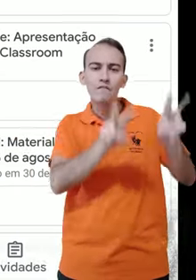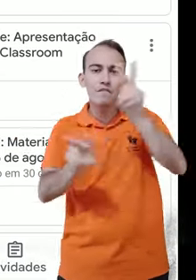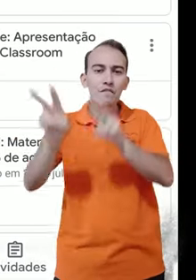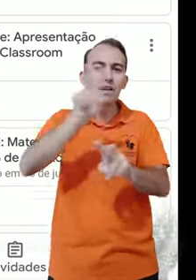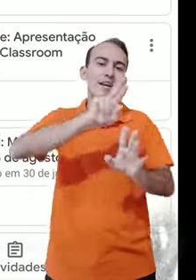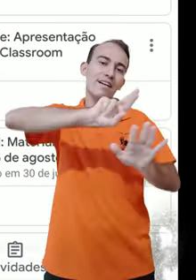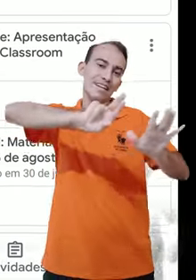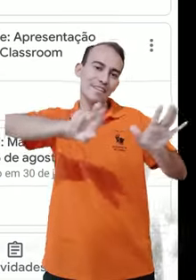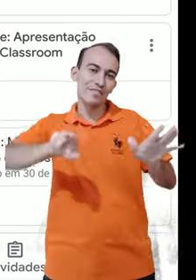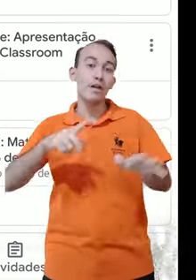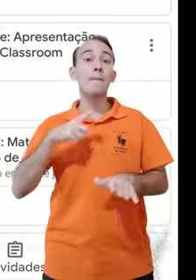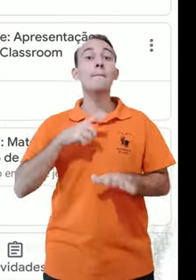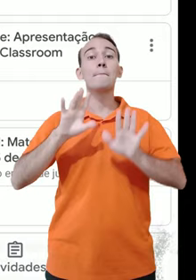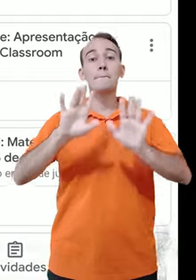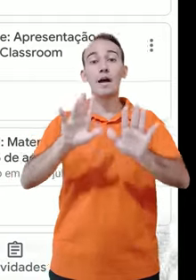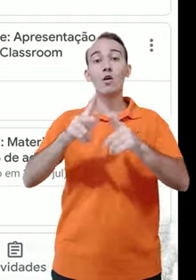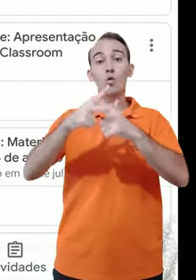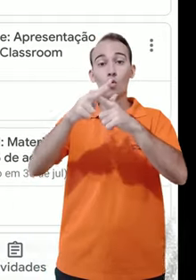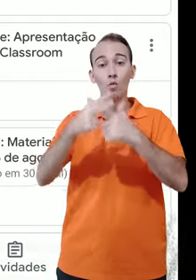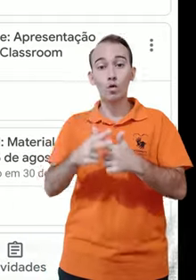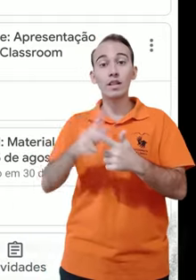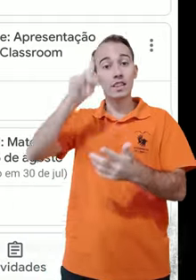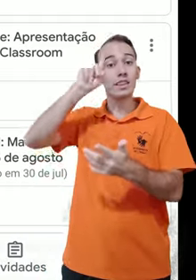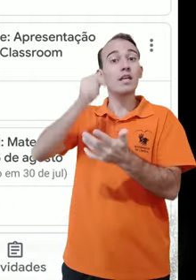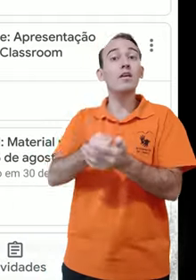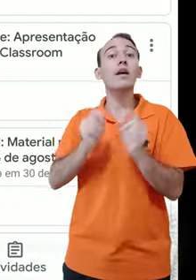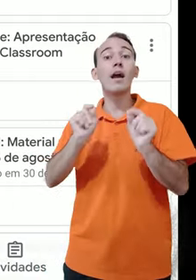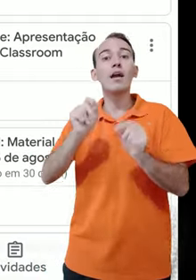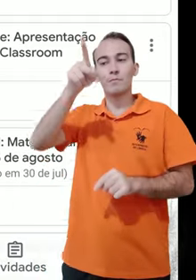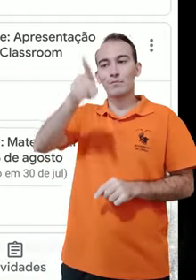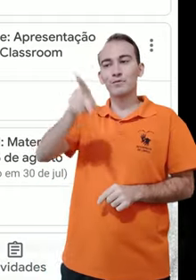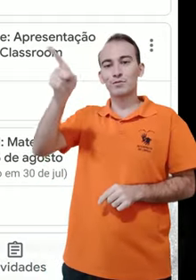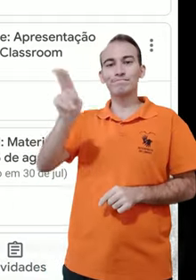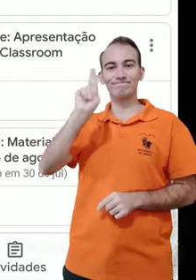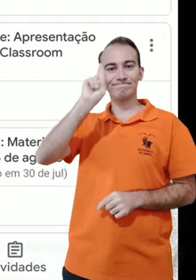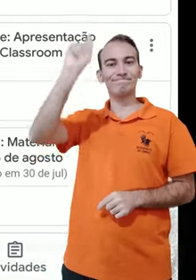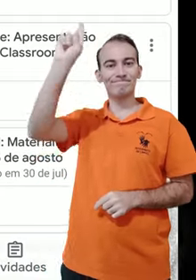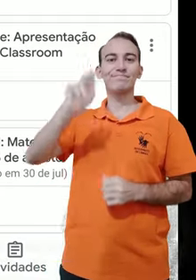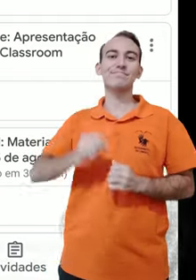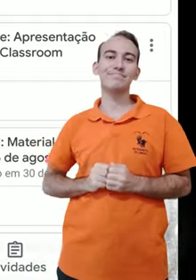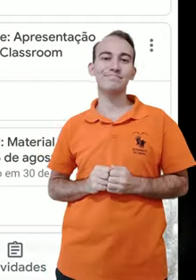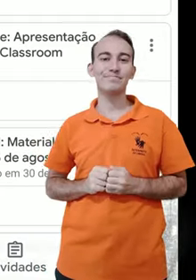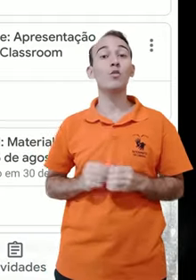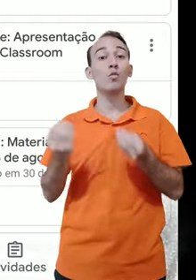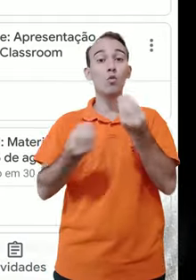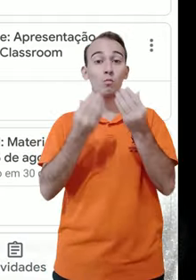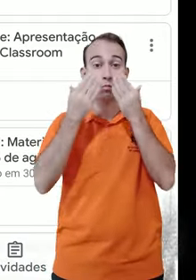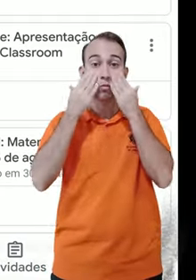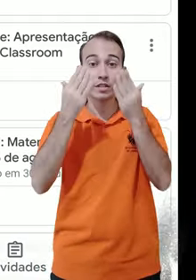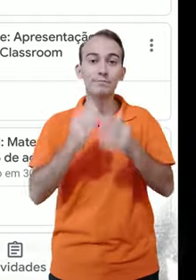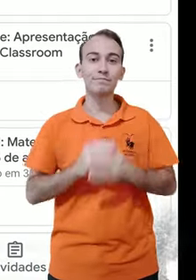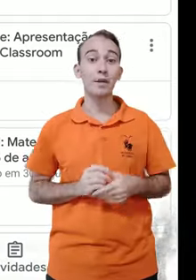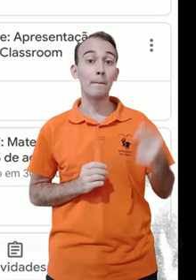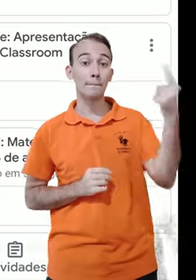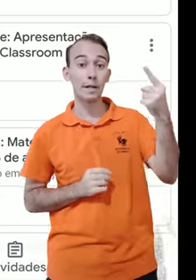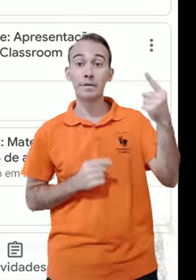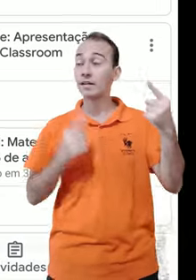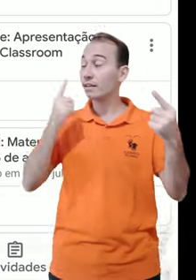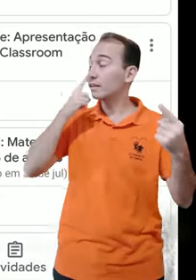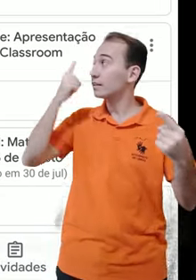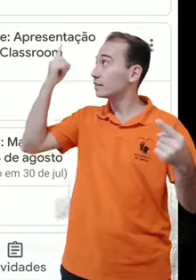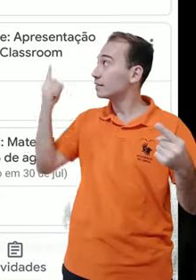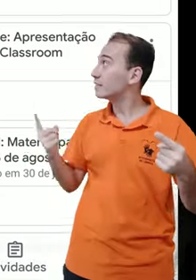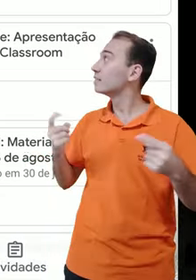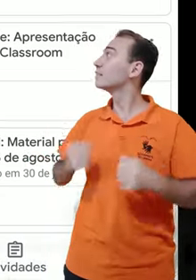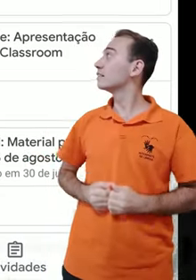atividades no mural que variam conforme a configuração do seu professor ou mostrar como ela ocorre nas duas possibilidades no primeiro as